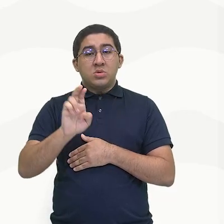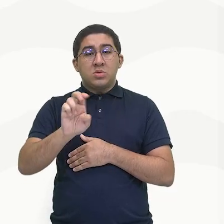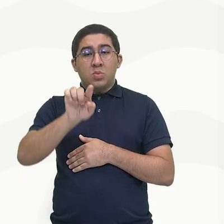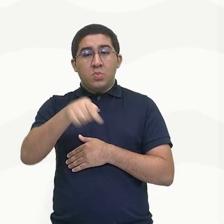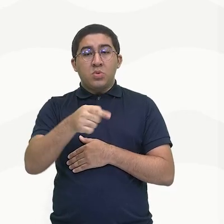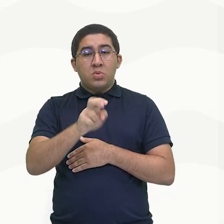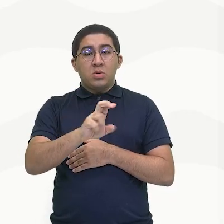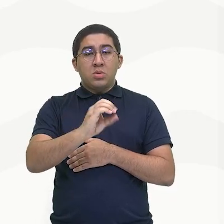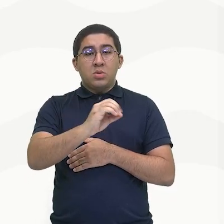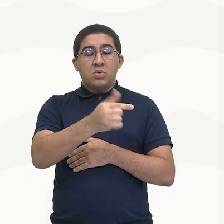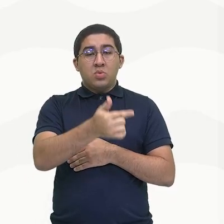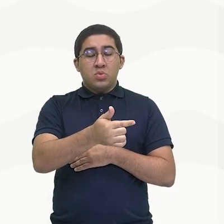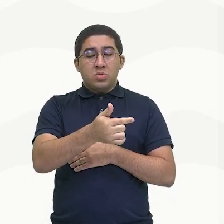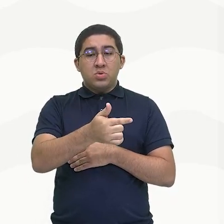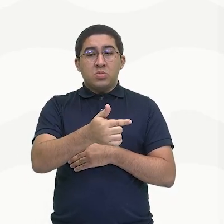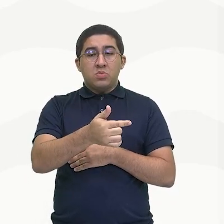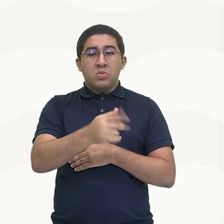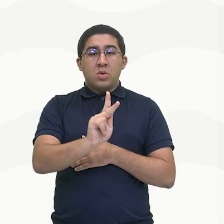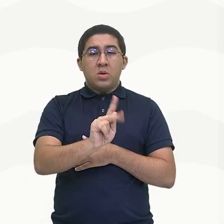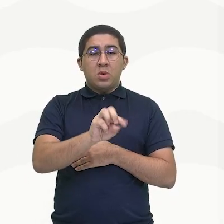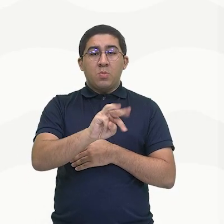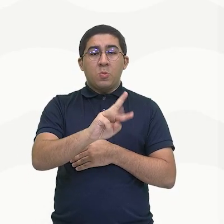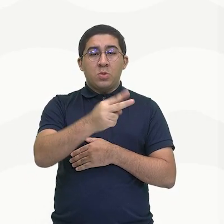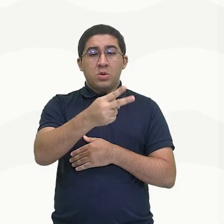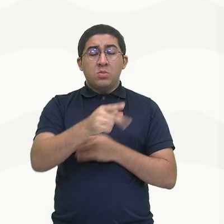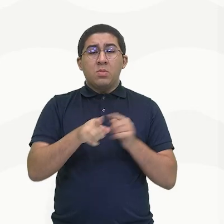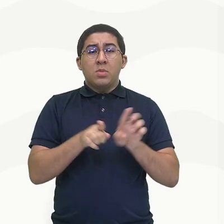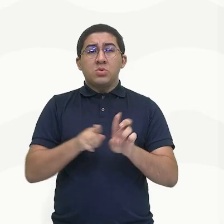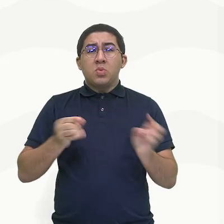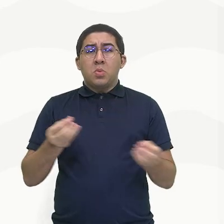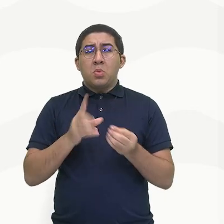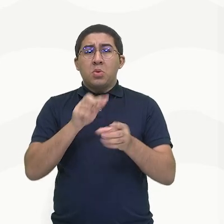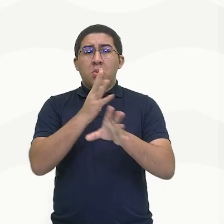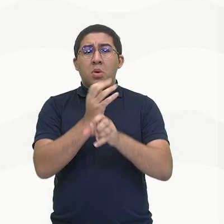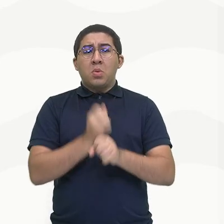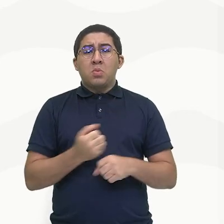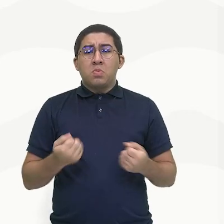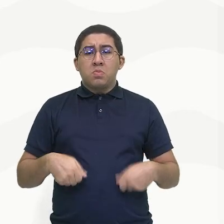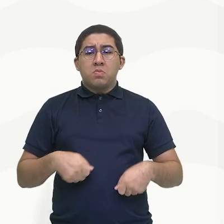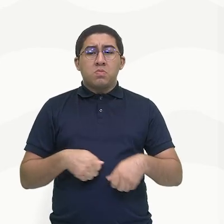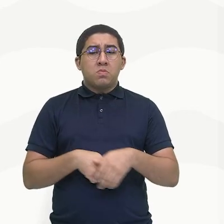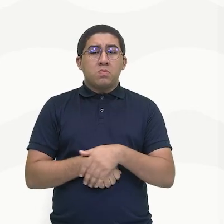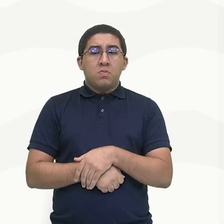5.502. Professora, como é que eu faço esse cálculo aqui?